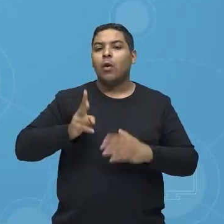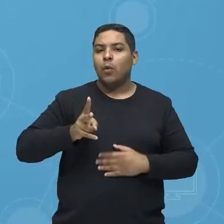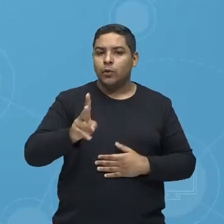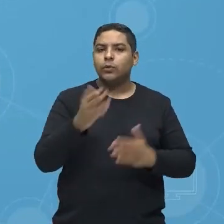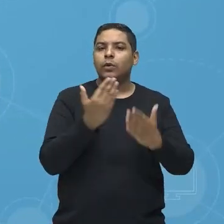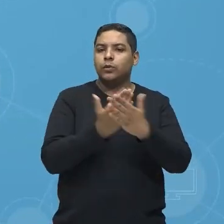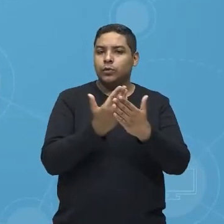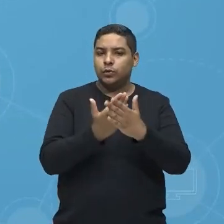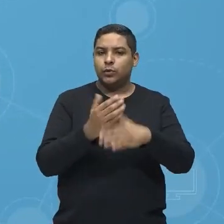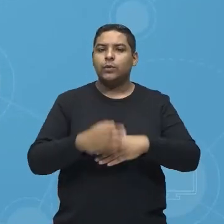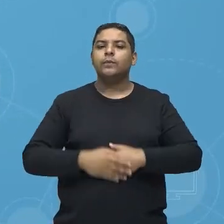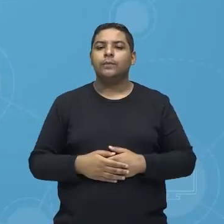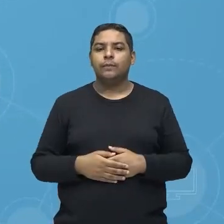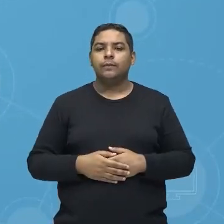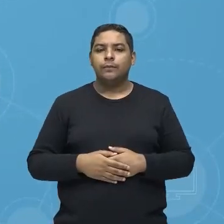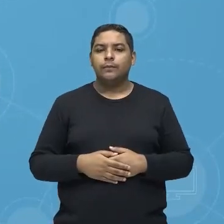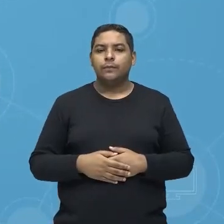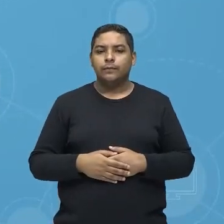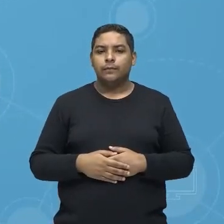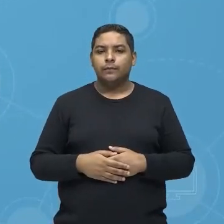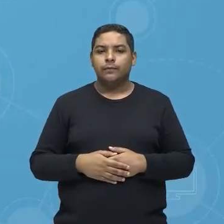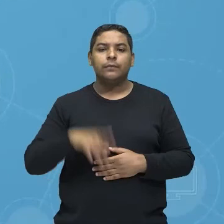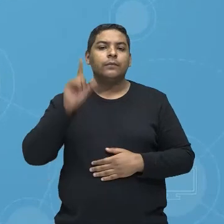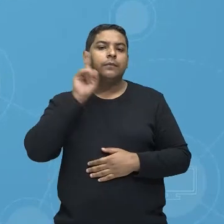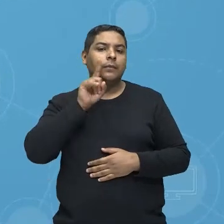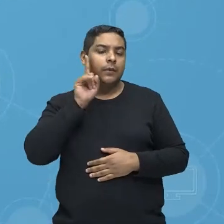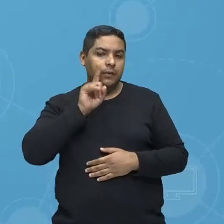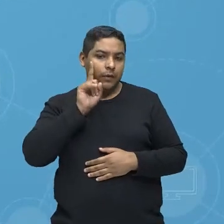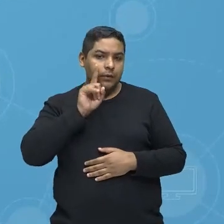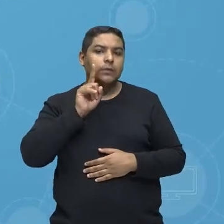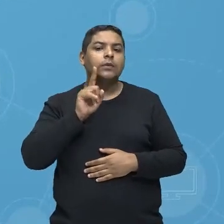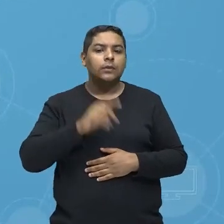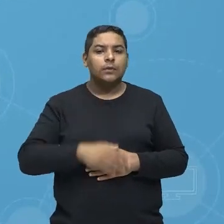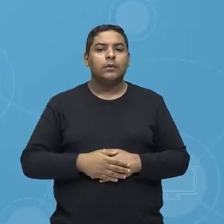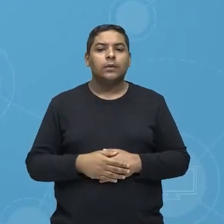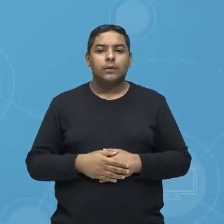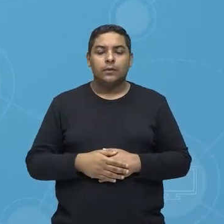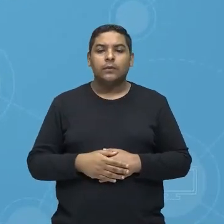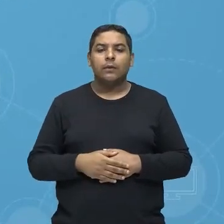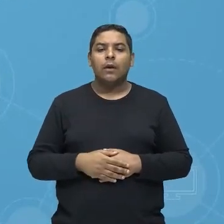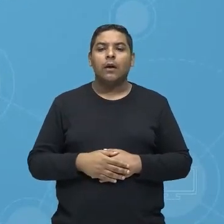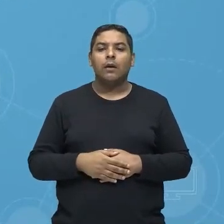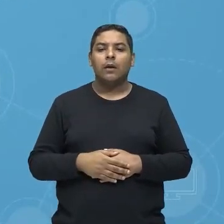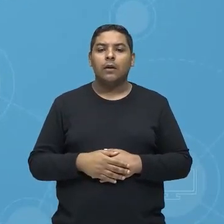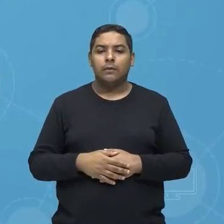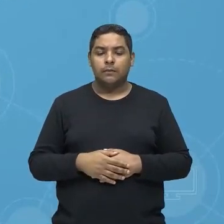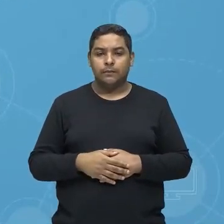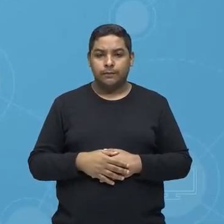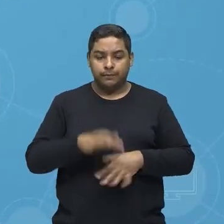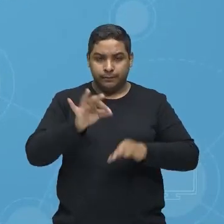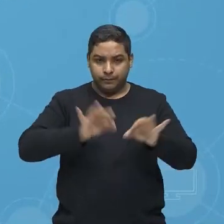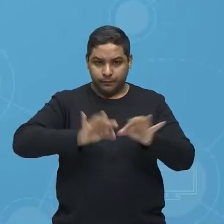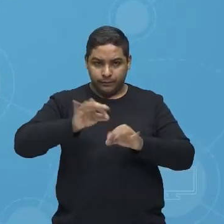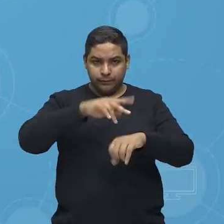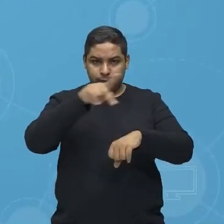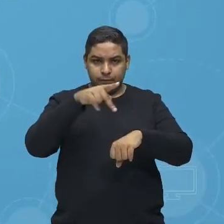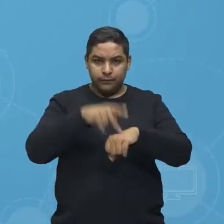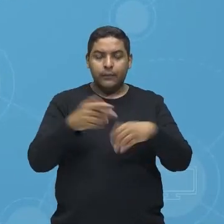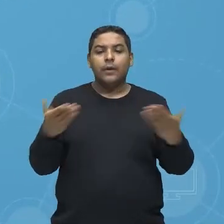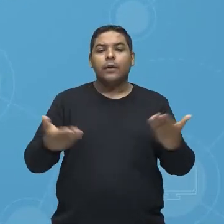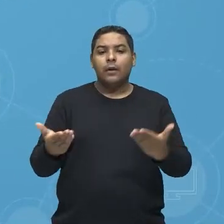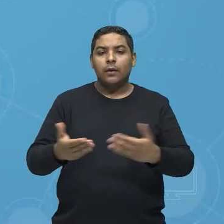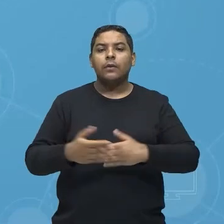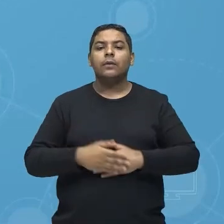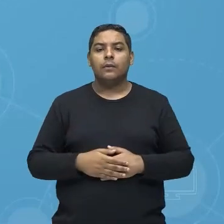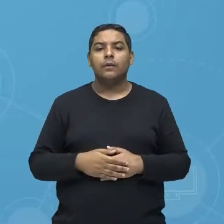nossos estudos em relação aos Estados Unidos da América, essa formação desse país, mas agora com